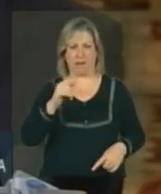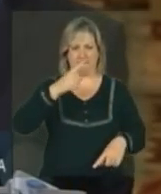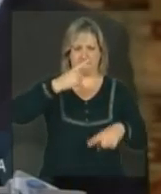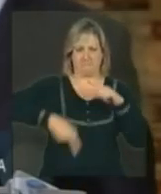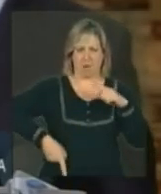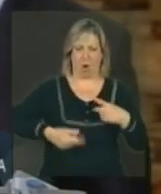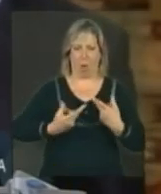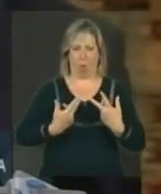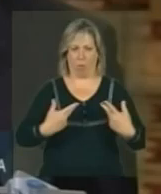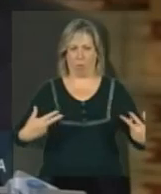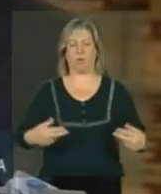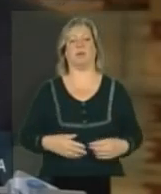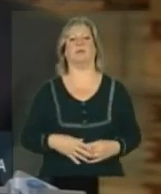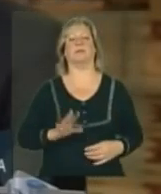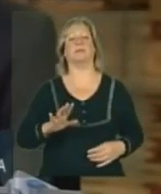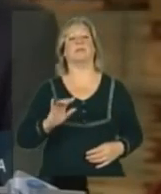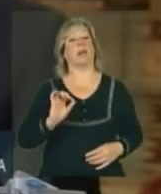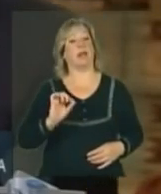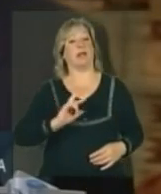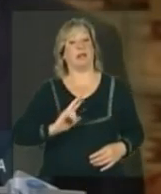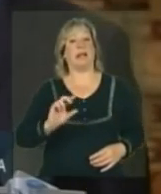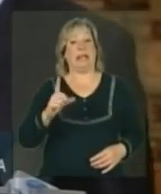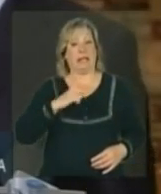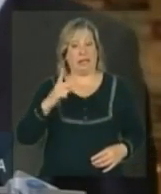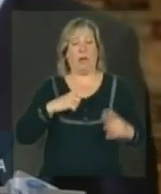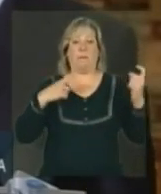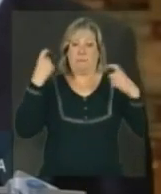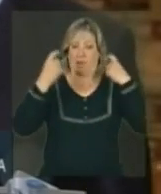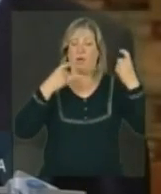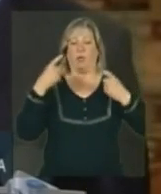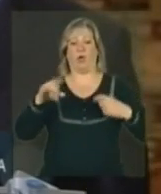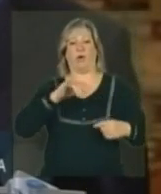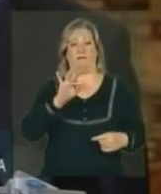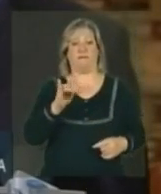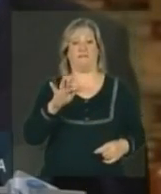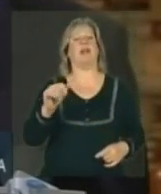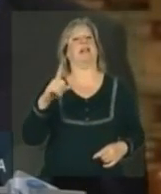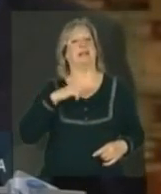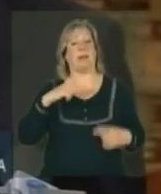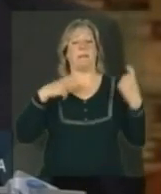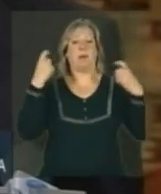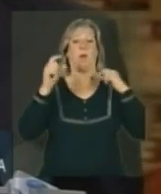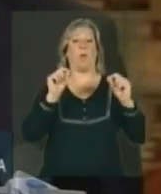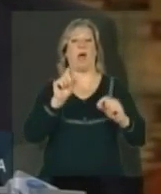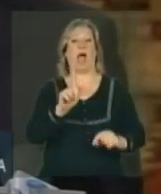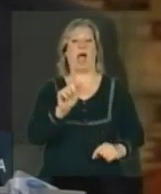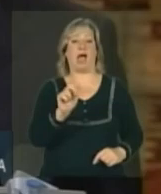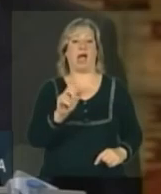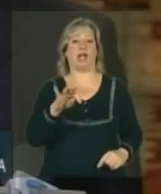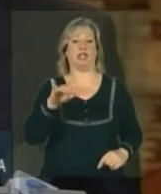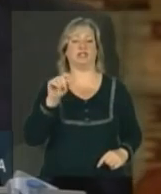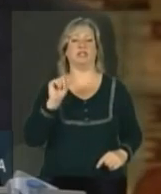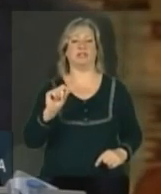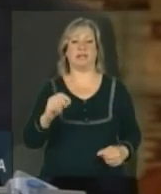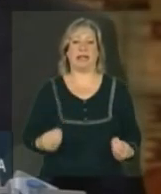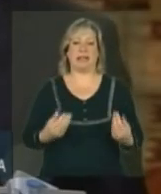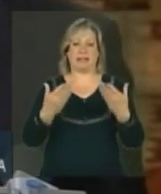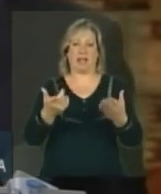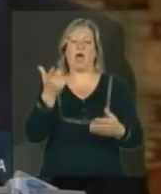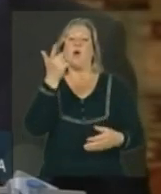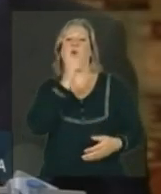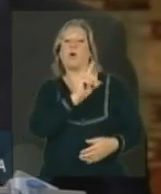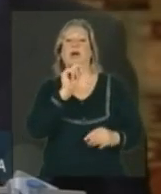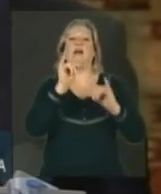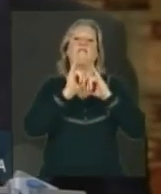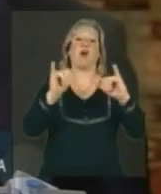esses foram temas da reunião? Por exemplo, é uma preocupação justa que a FIFA tem com relação a garantir que o acesso à